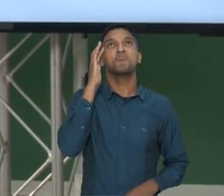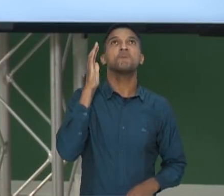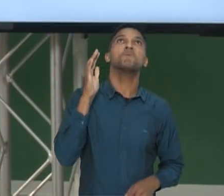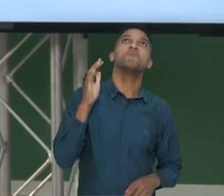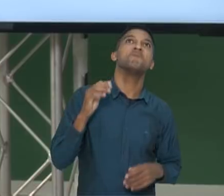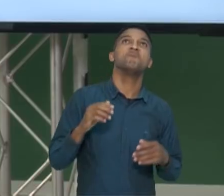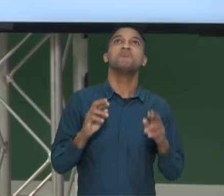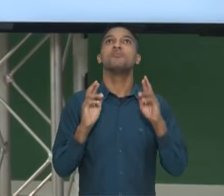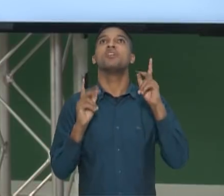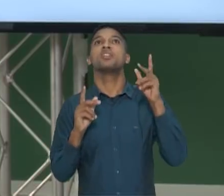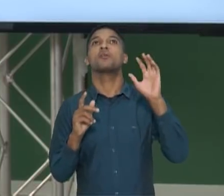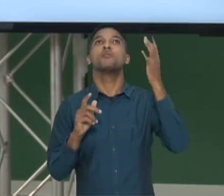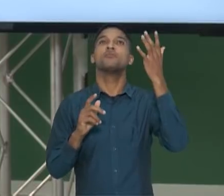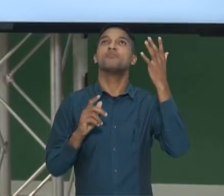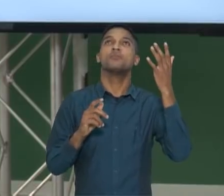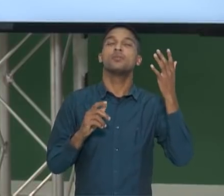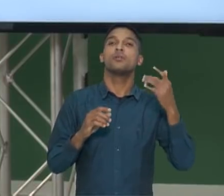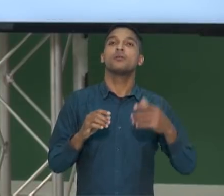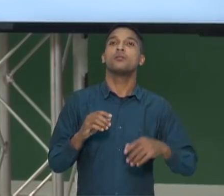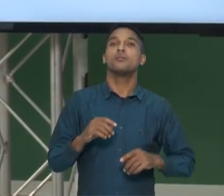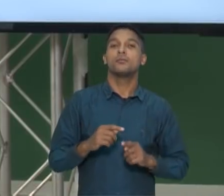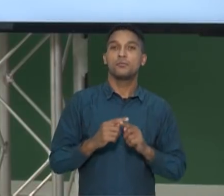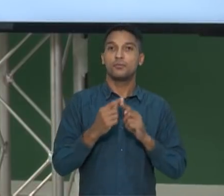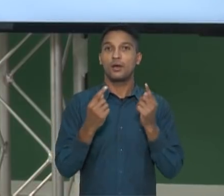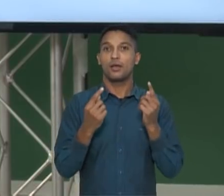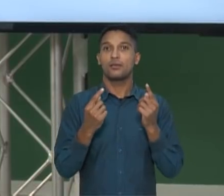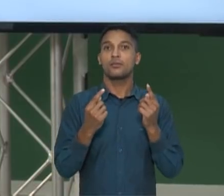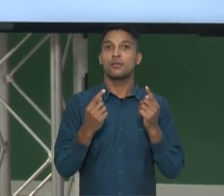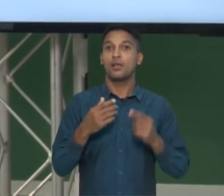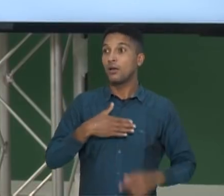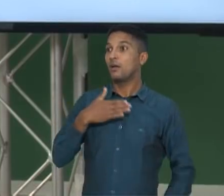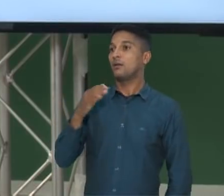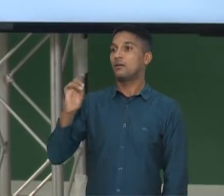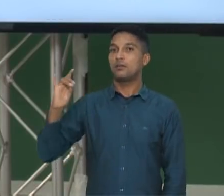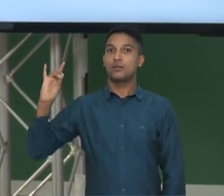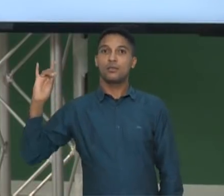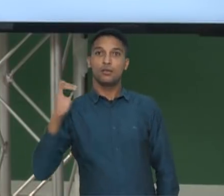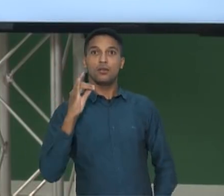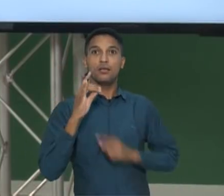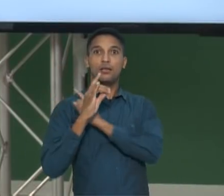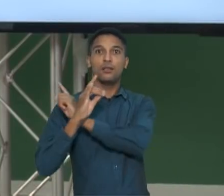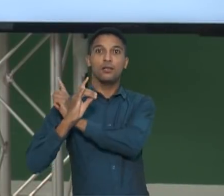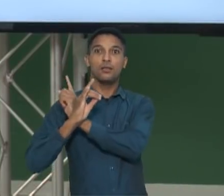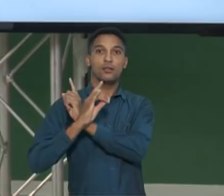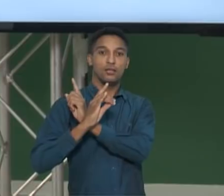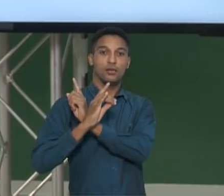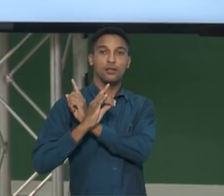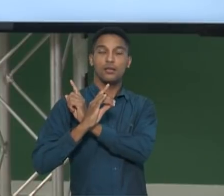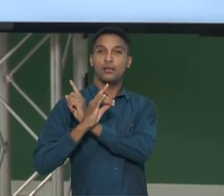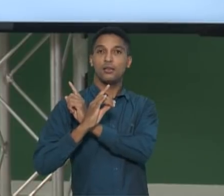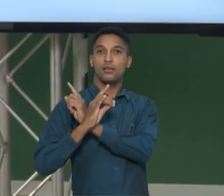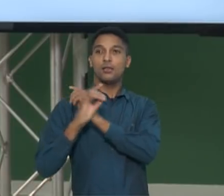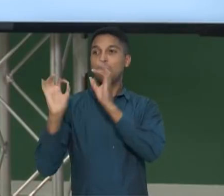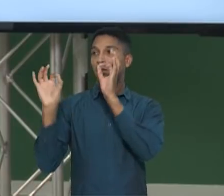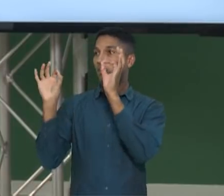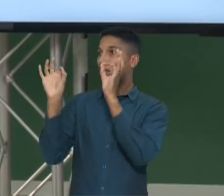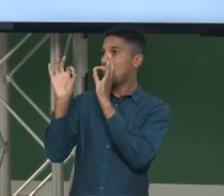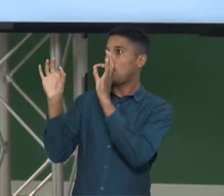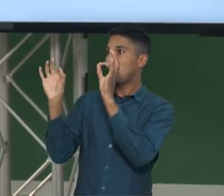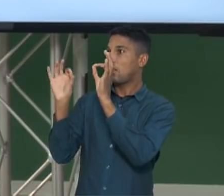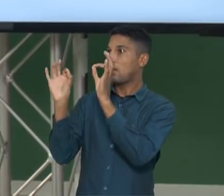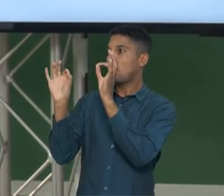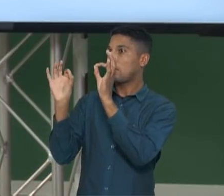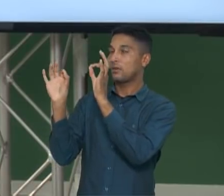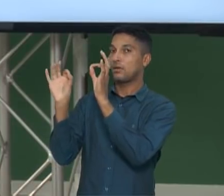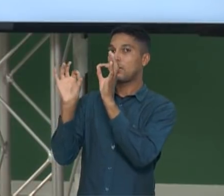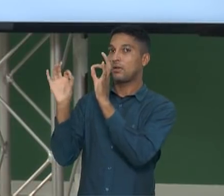tão diferente acontecer na vida dela, né? E de repente surge o cachorro, os olhares dos dois se encontram e